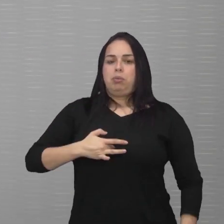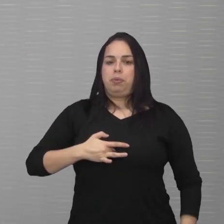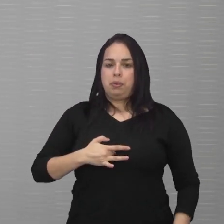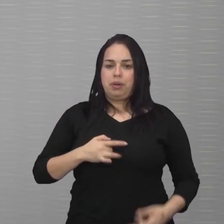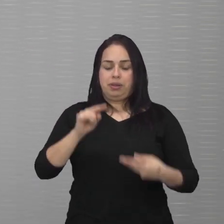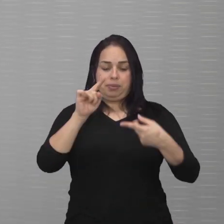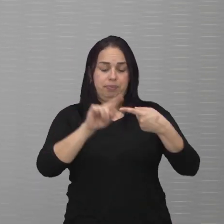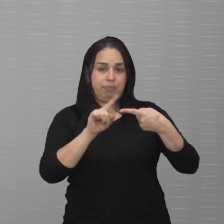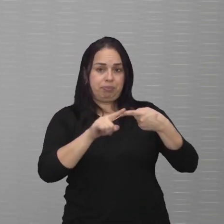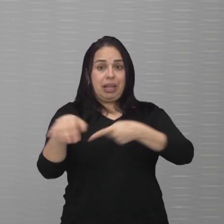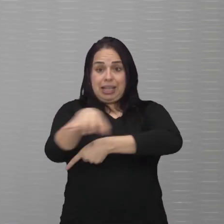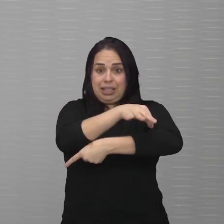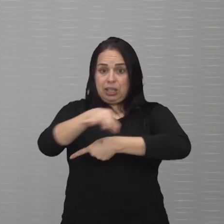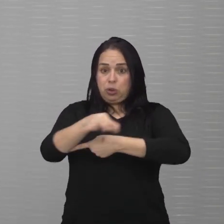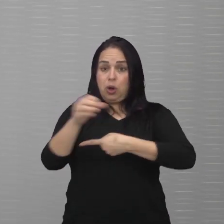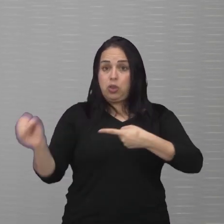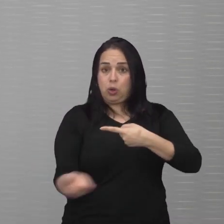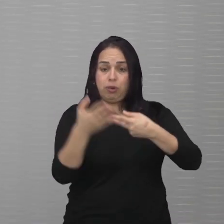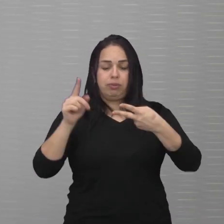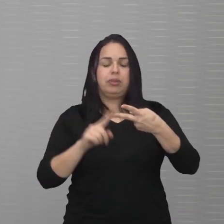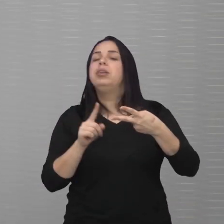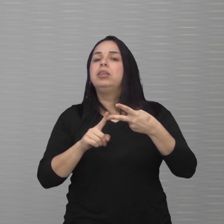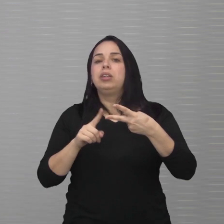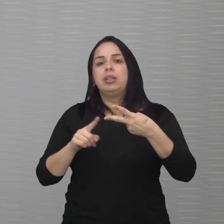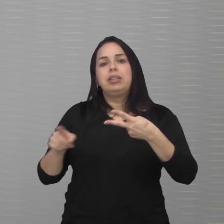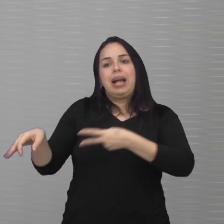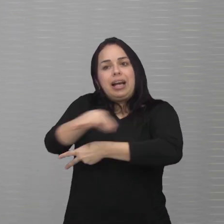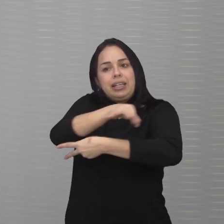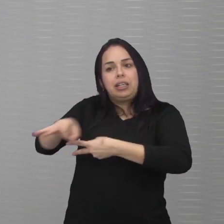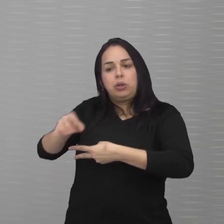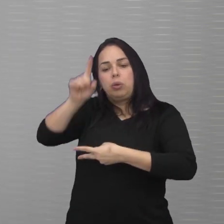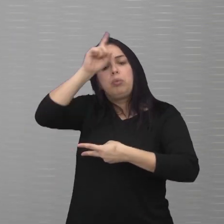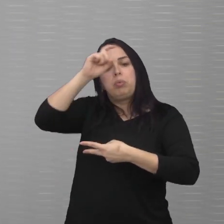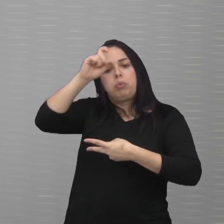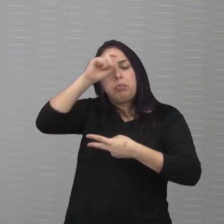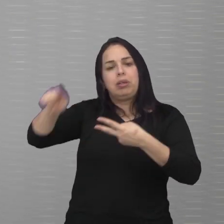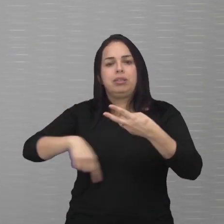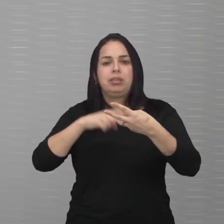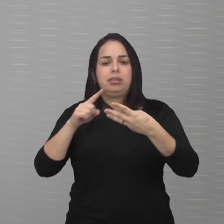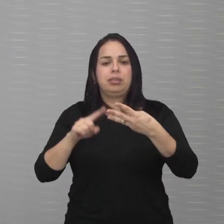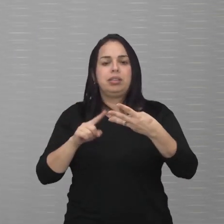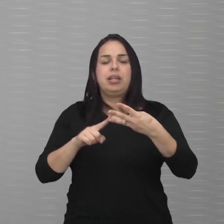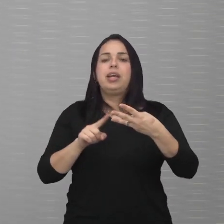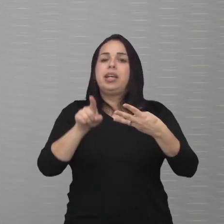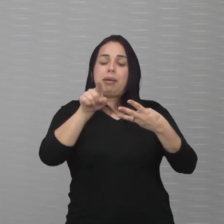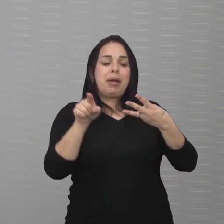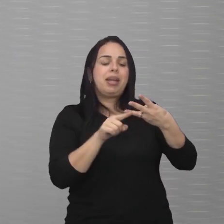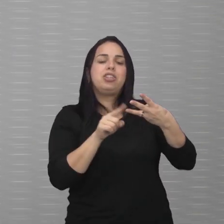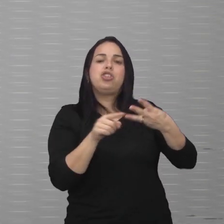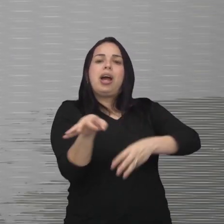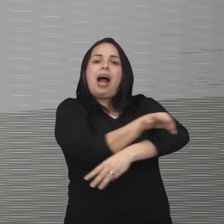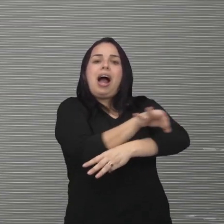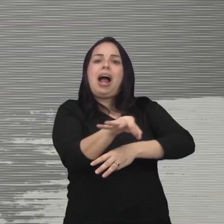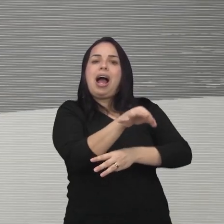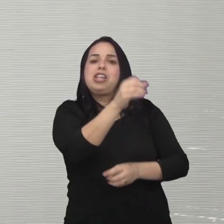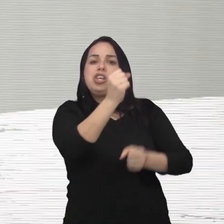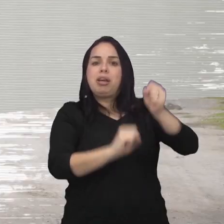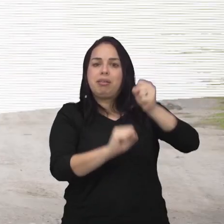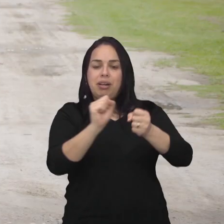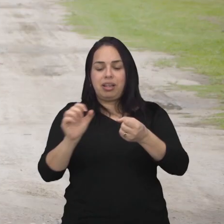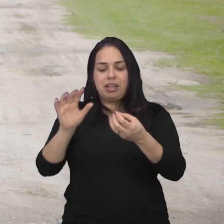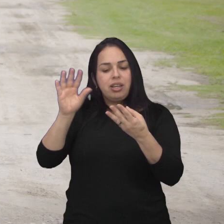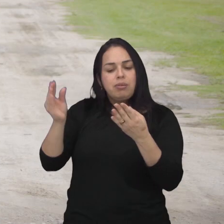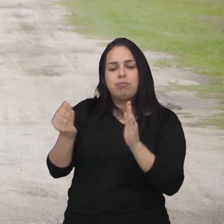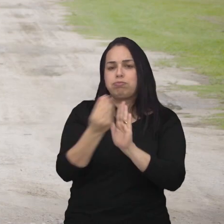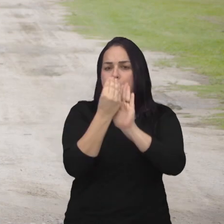Arquitetura Moderna, do Alexandre, depois a Arquitetura Sanatorial dela e o Arquitetura Industrial meu. Virou uma coletânea, né? Virou uma